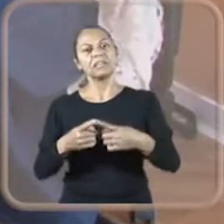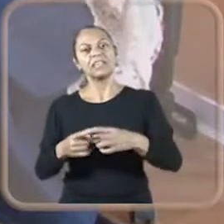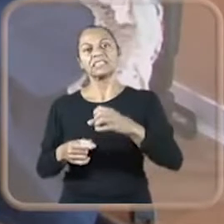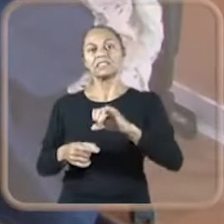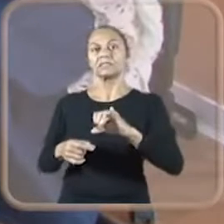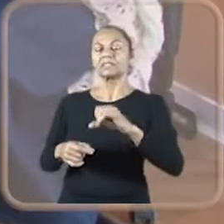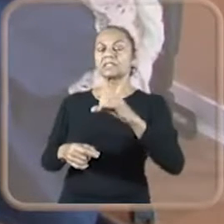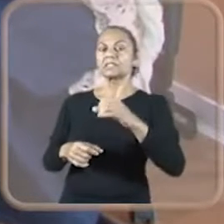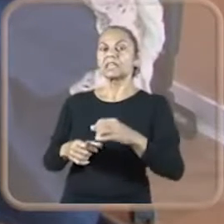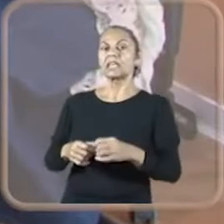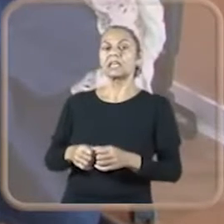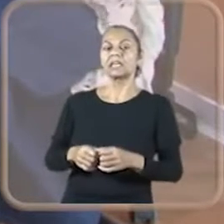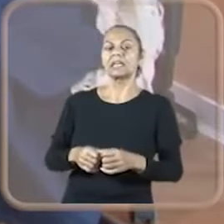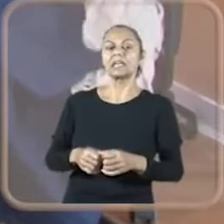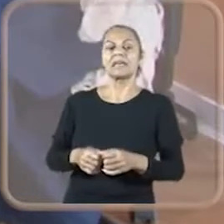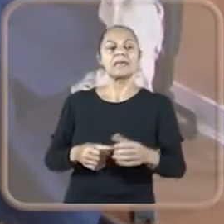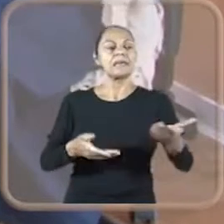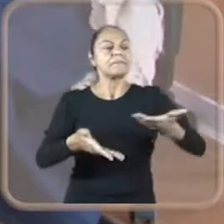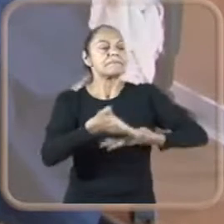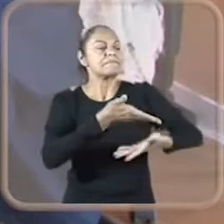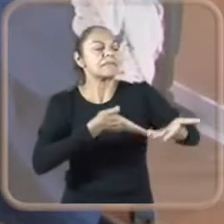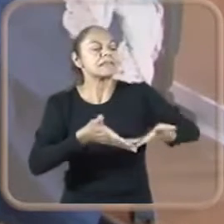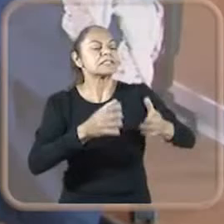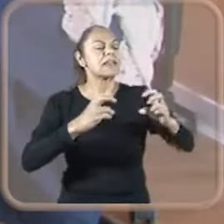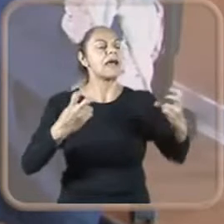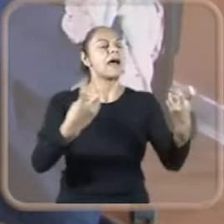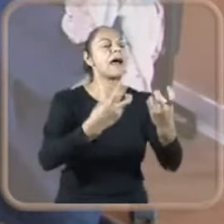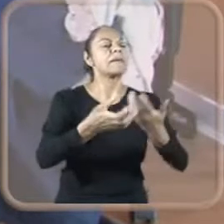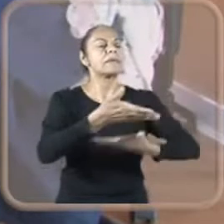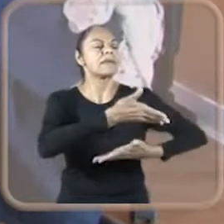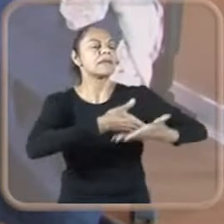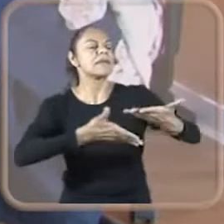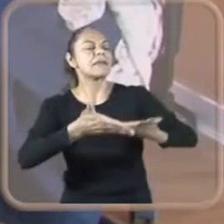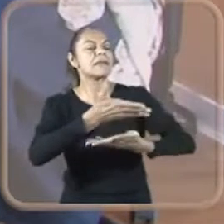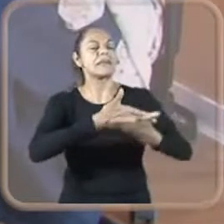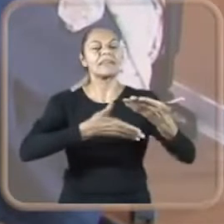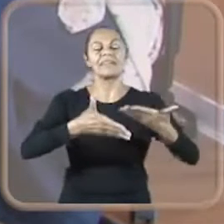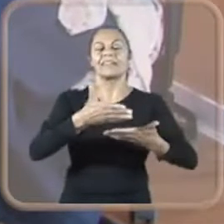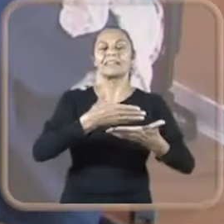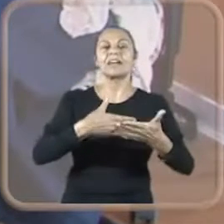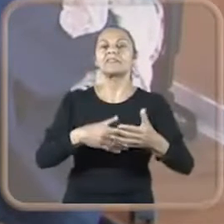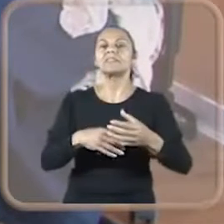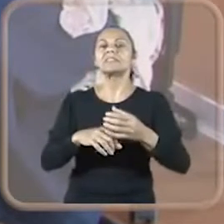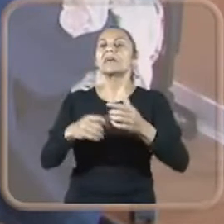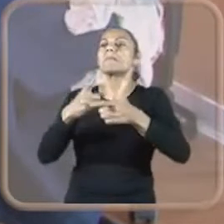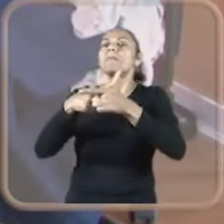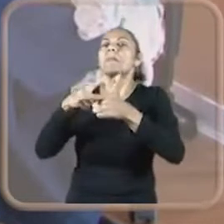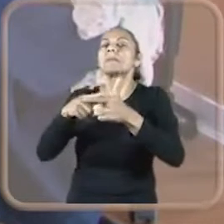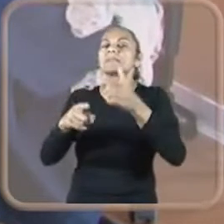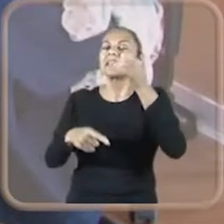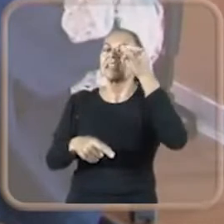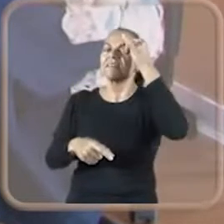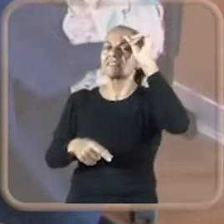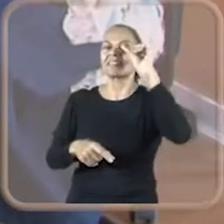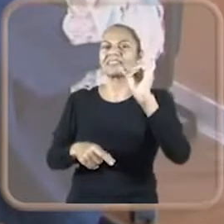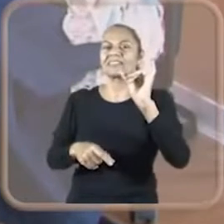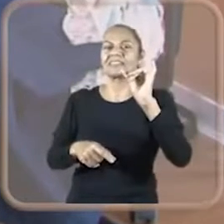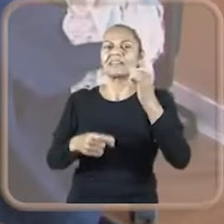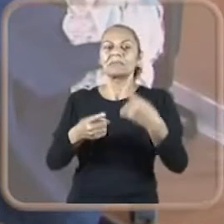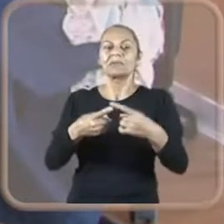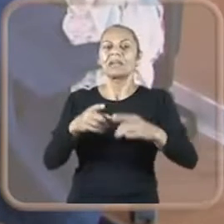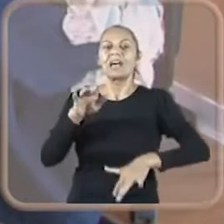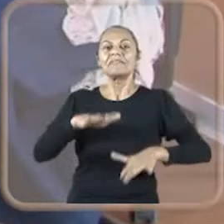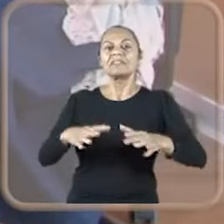você evita os conflitos. Porque as pessoas, elas não enxergam o outro como inimigo, porque elas já ouviram a dor do